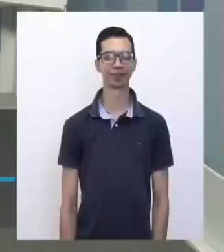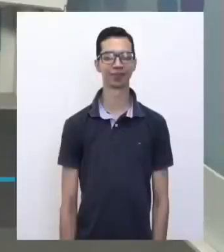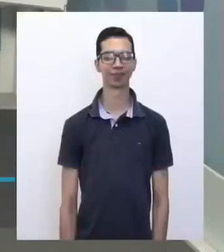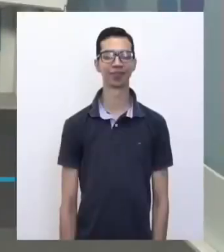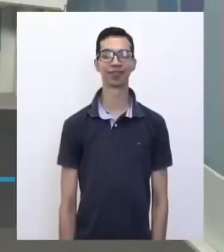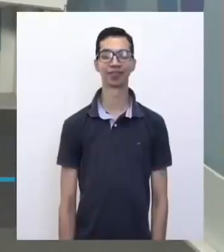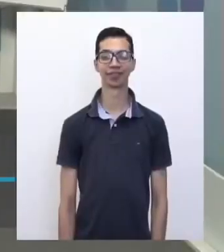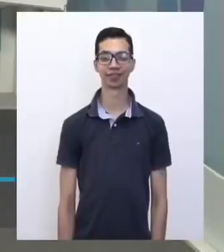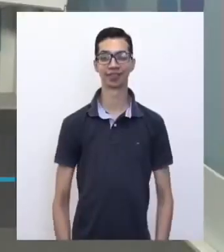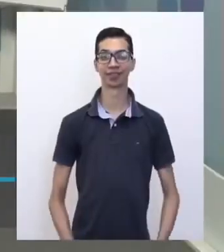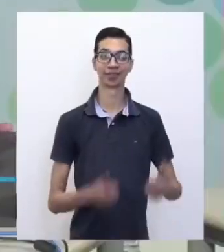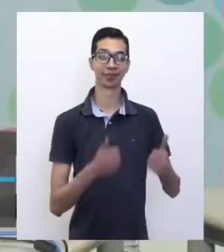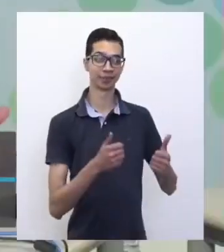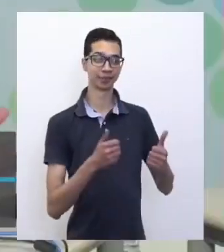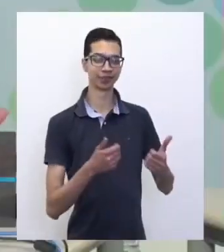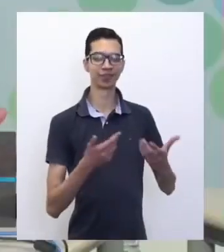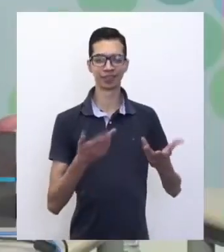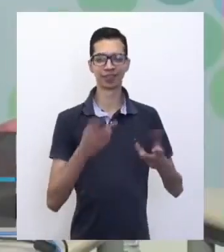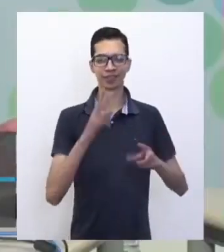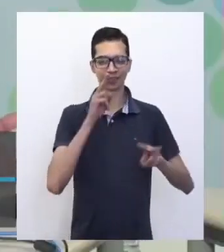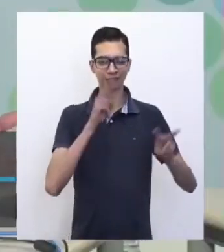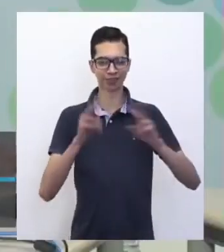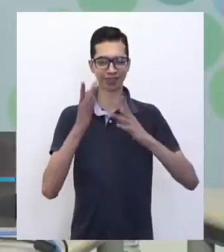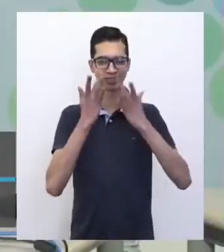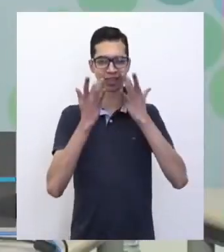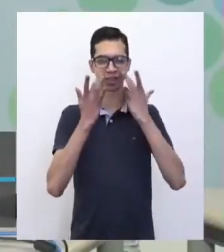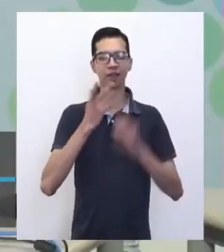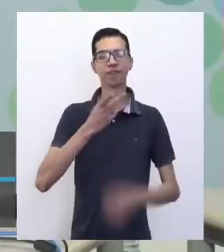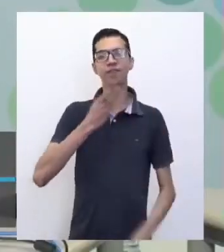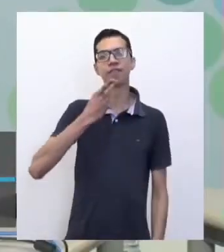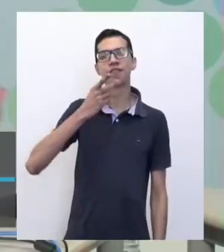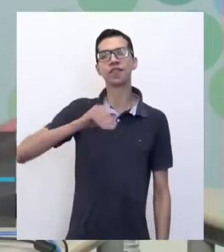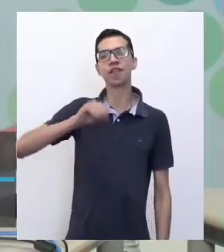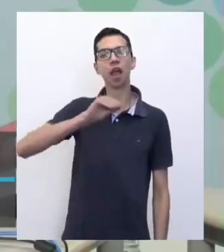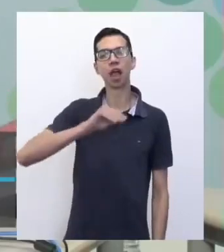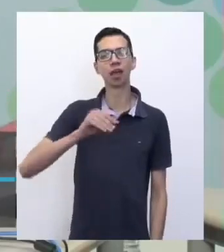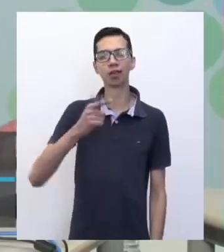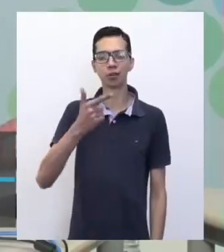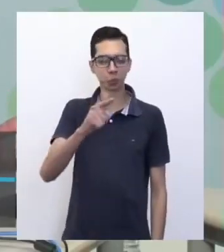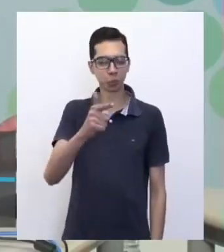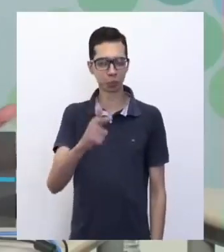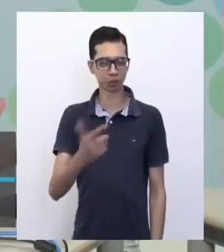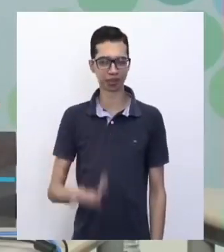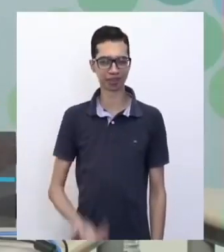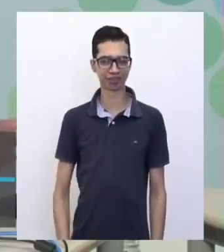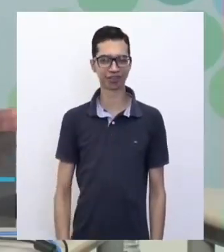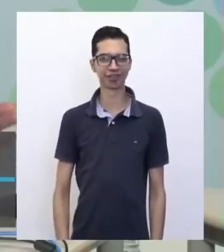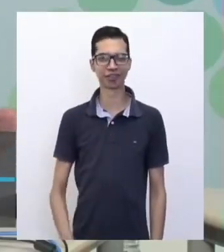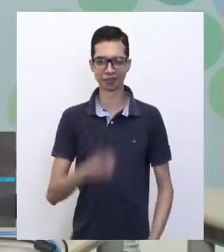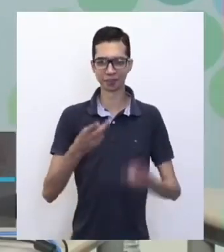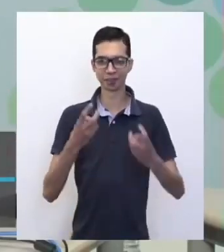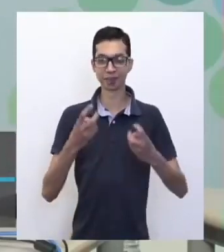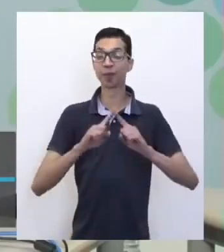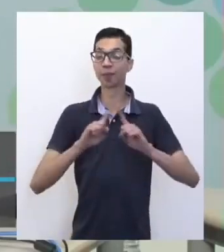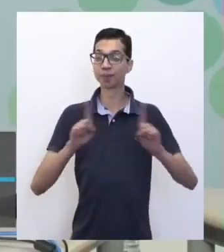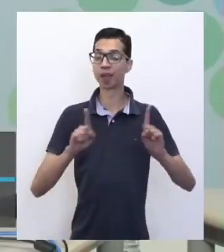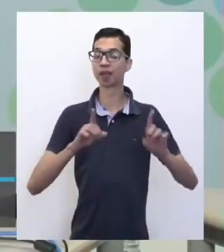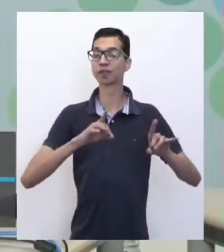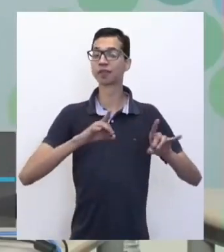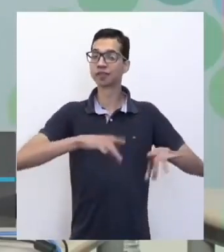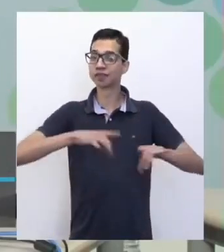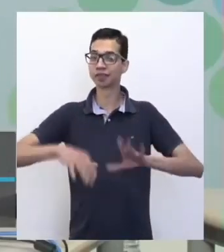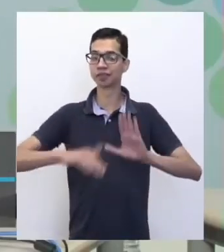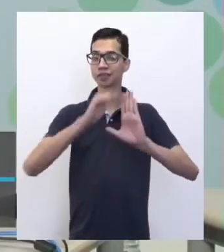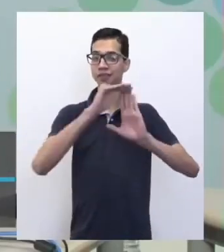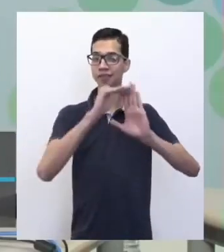Turma, e aí? A gente acabou de ver uma peça que não tinha fala, né? Então, não tinha fala, turma, mas tinha um roteiro. Então, a dramatização